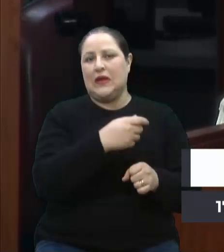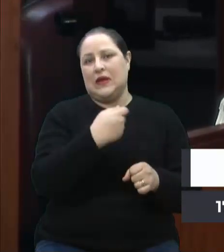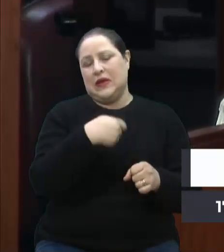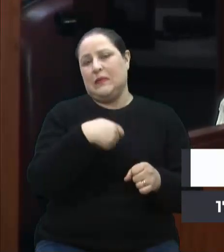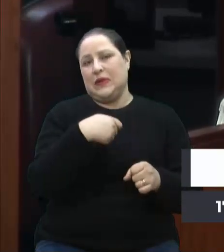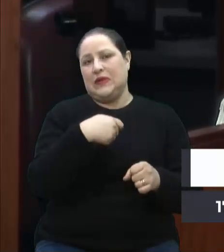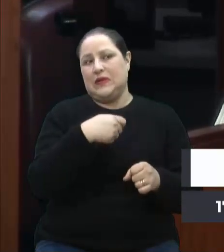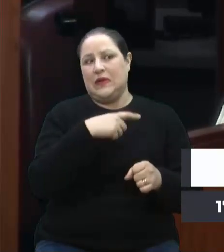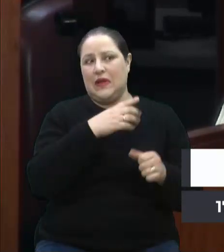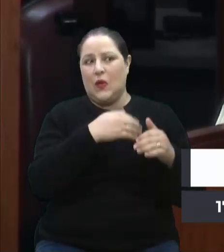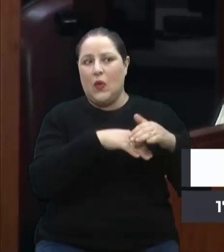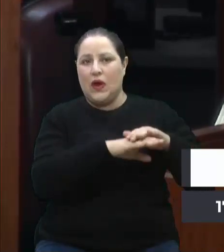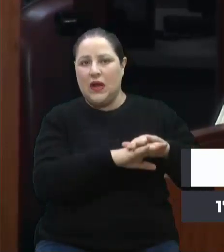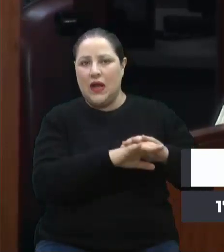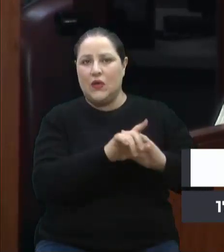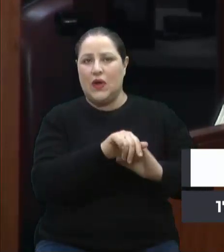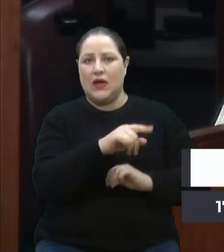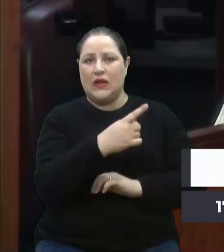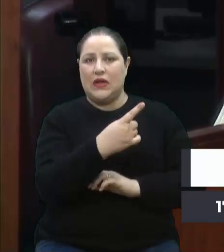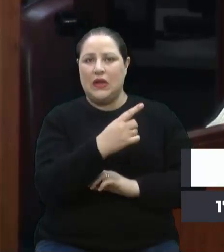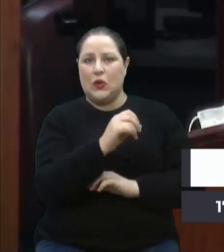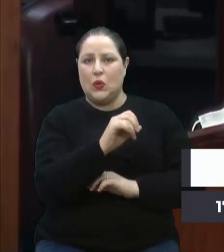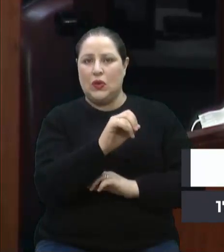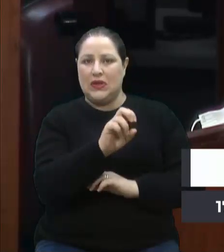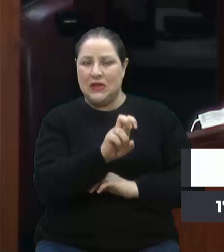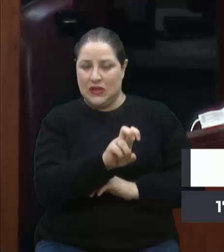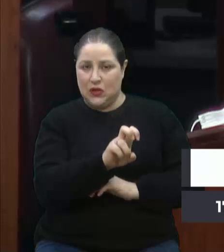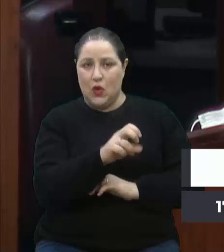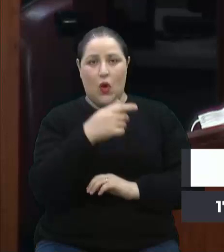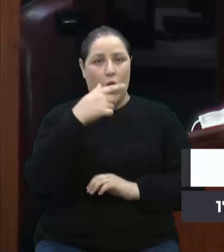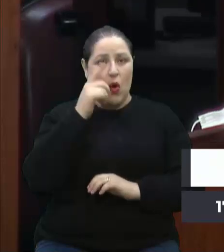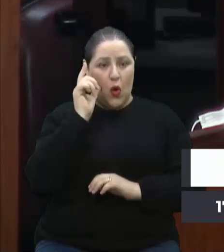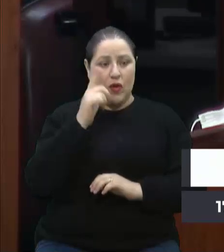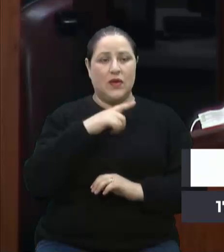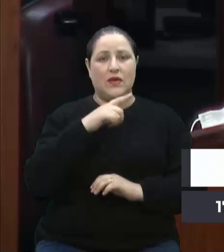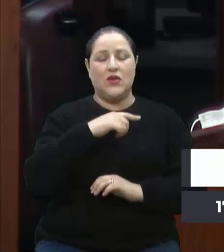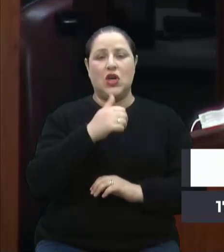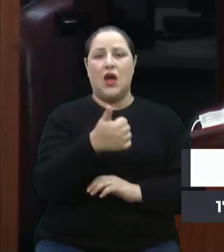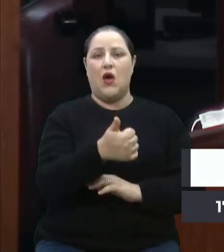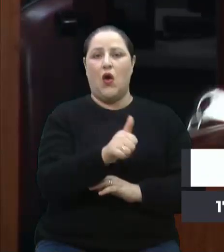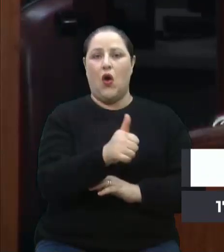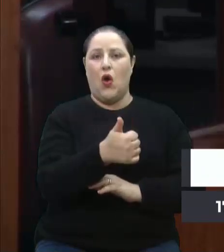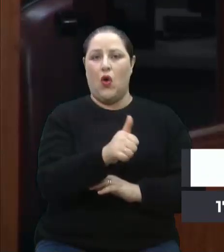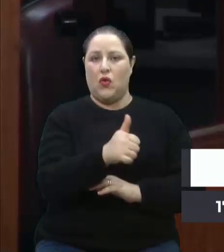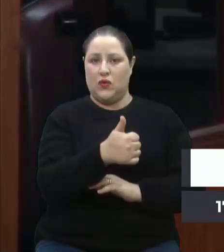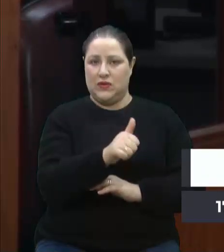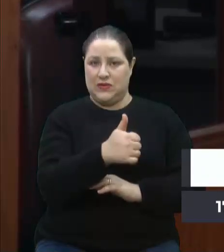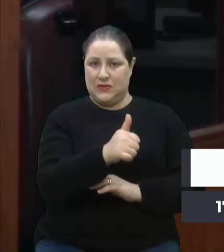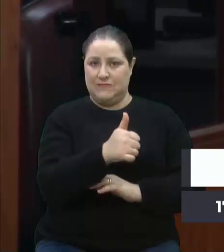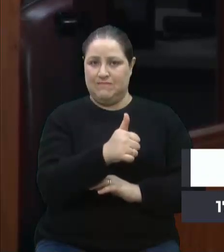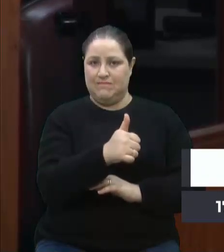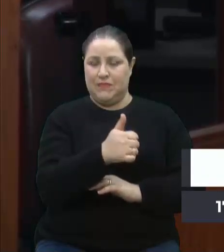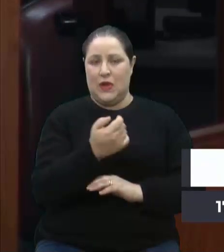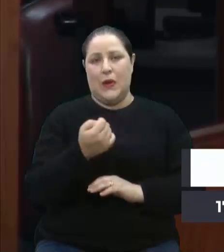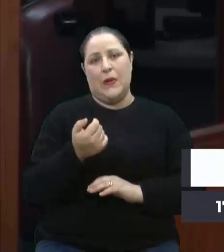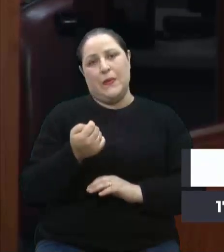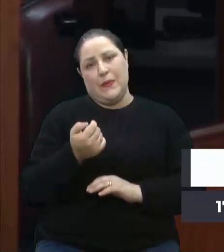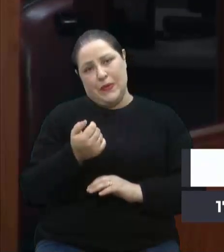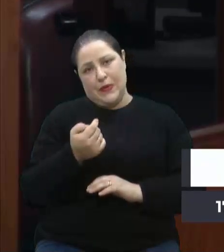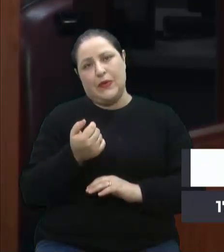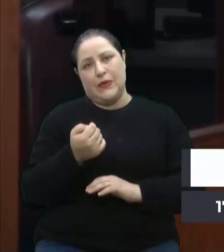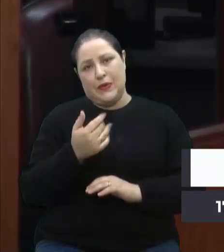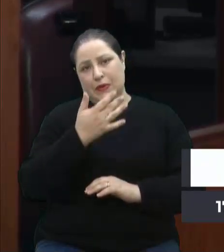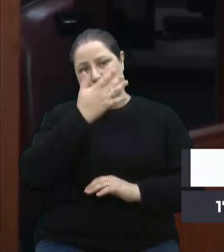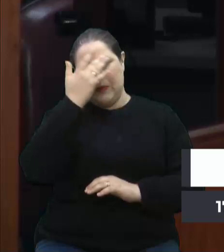recomendado nos estoques seria 105 nós temos ontem 11 11 muito pouco